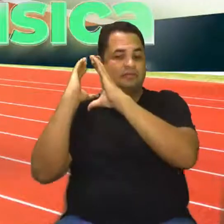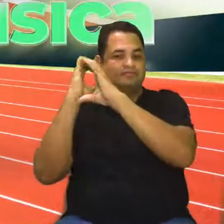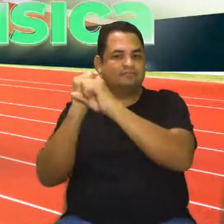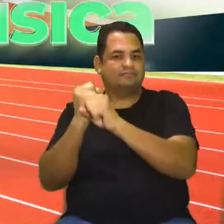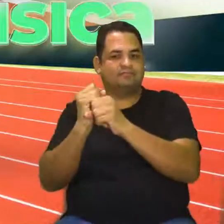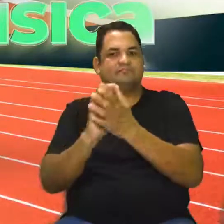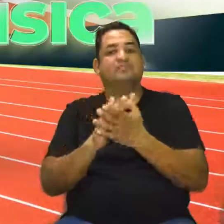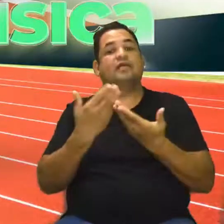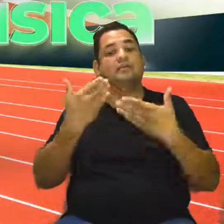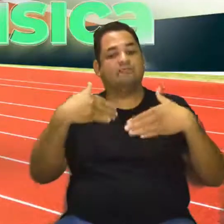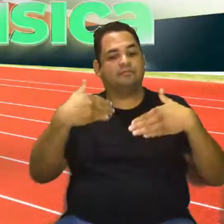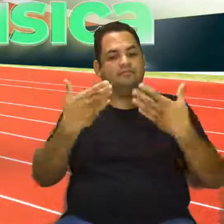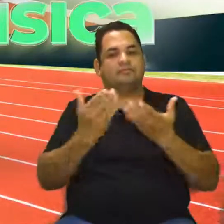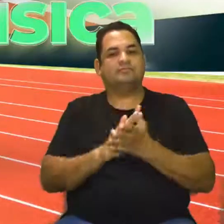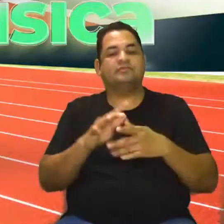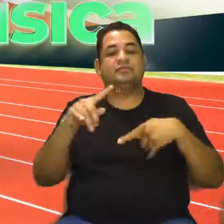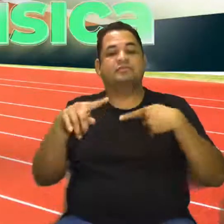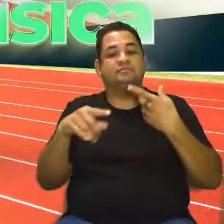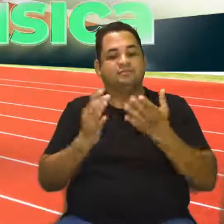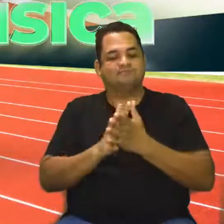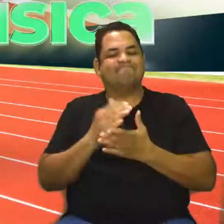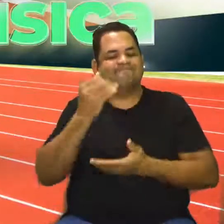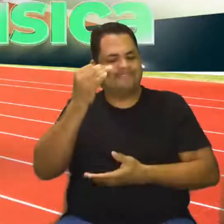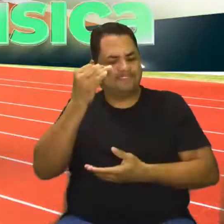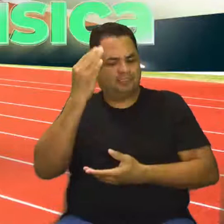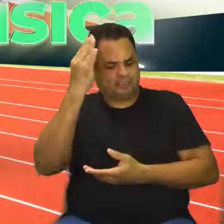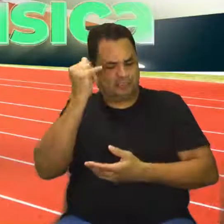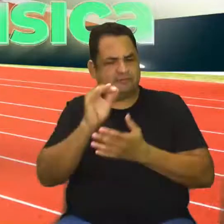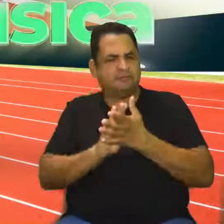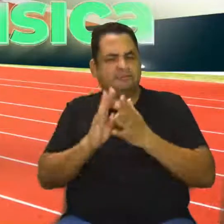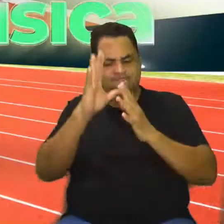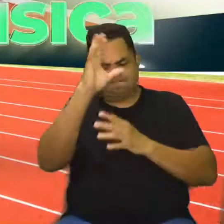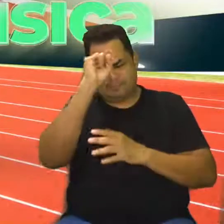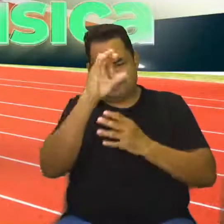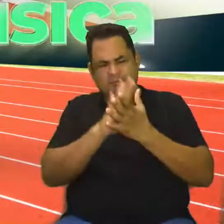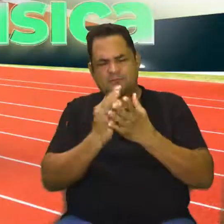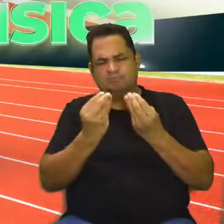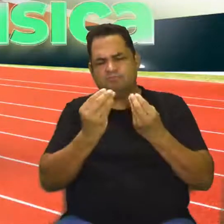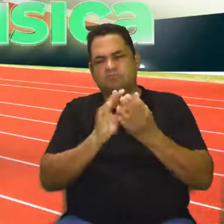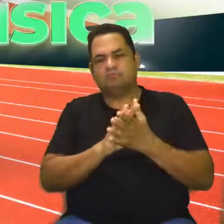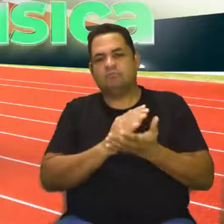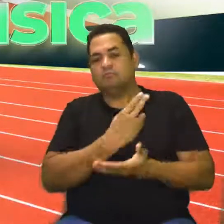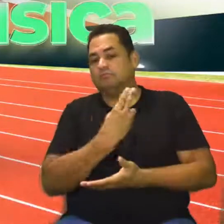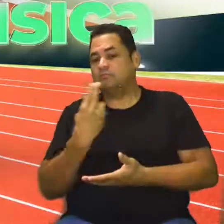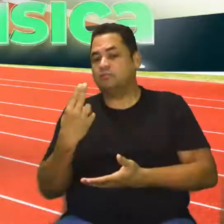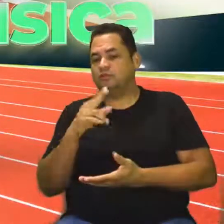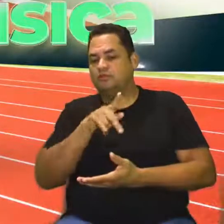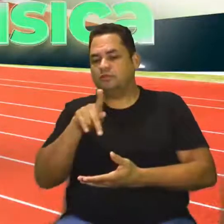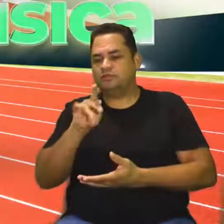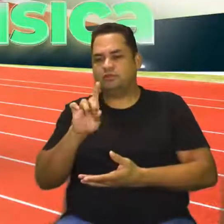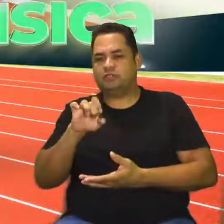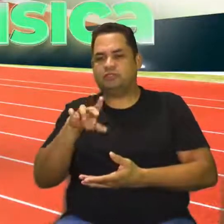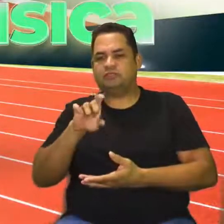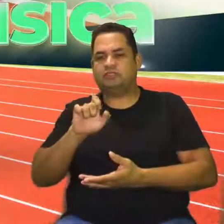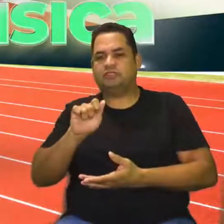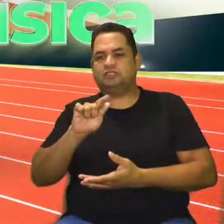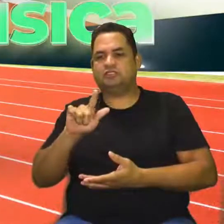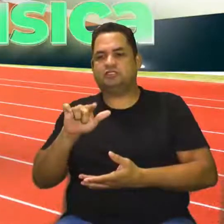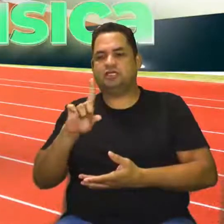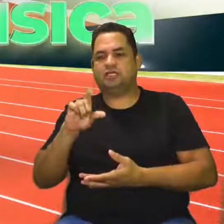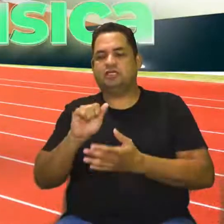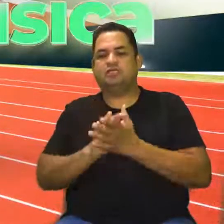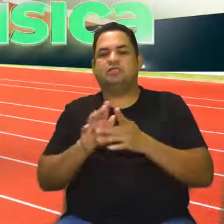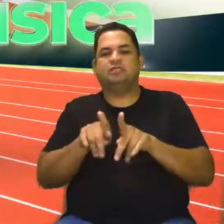para avaliação. Tenho certeza que você aprendeu muito nessa unidade. Eu sou a professora Elisângela Bernardino.